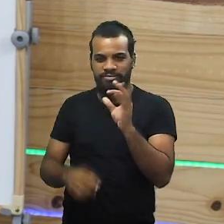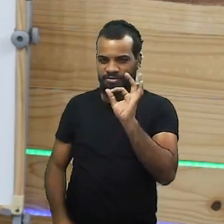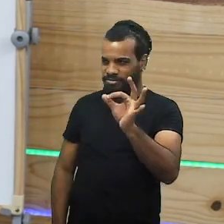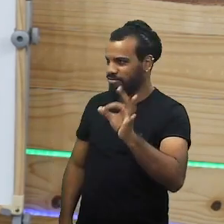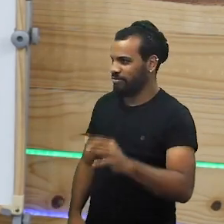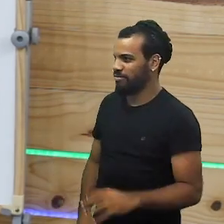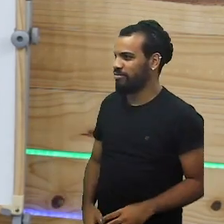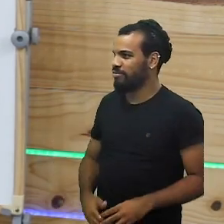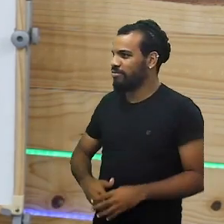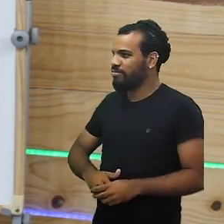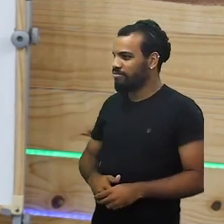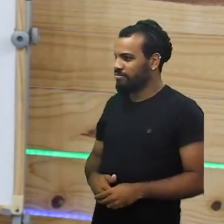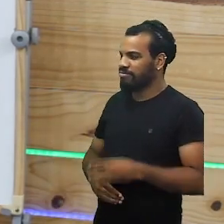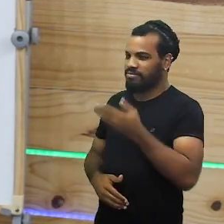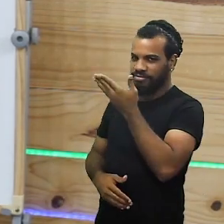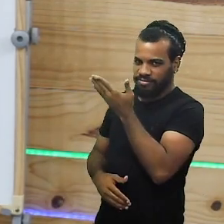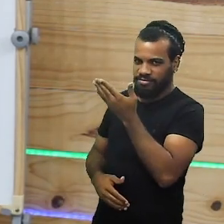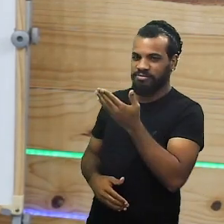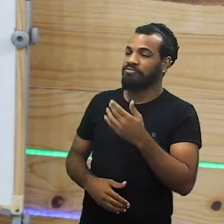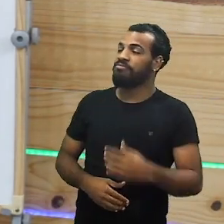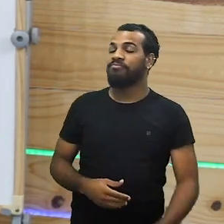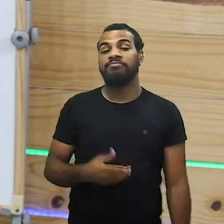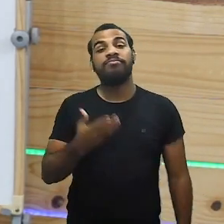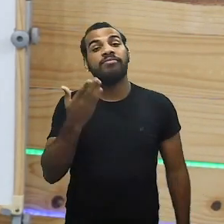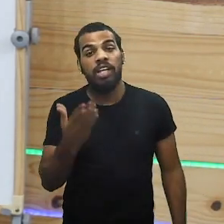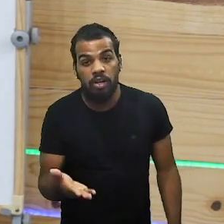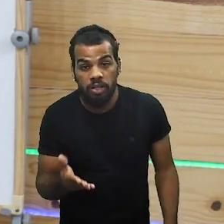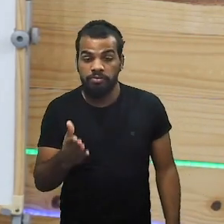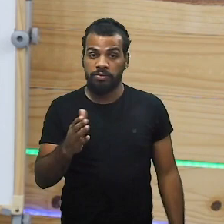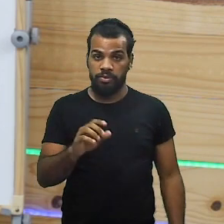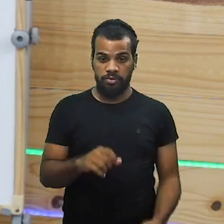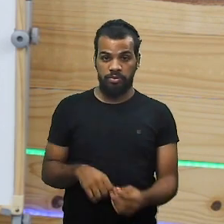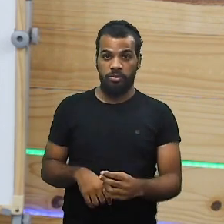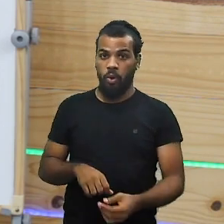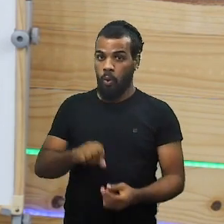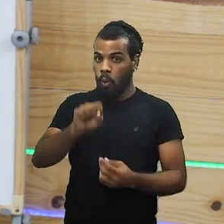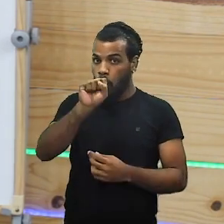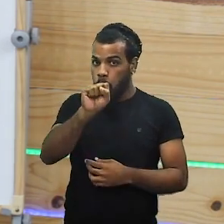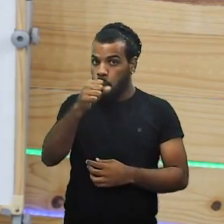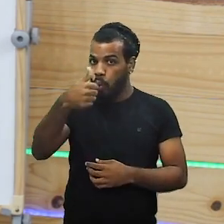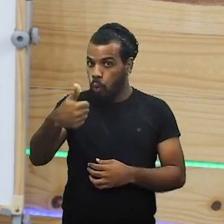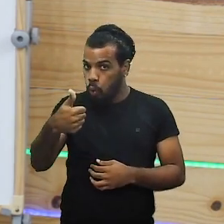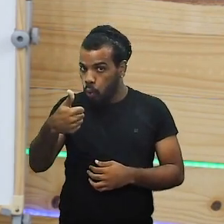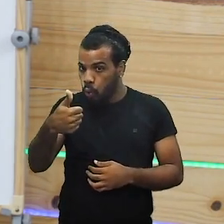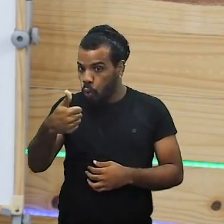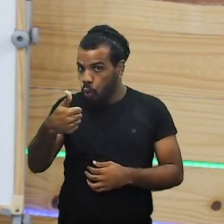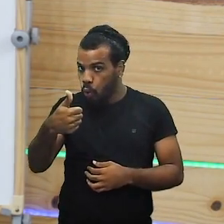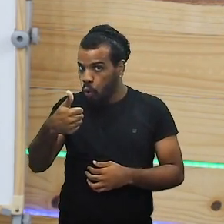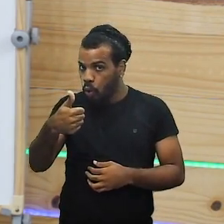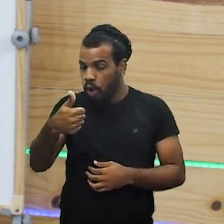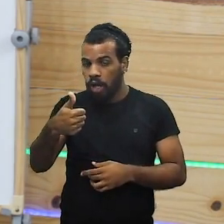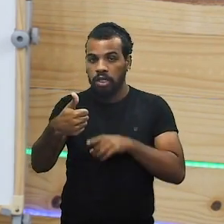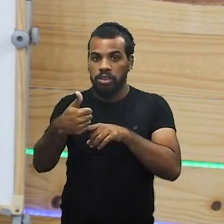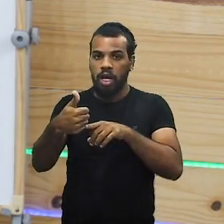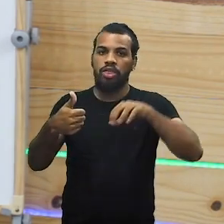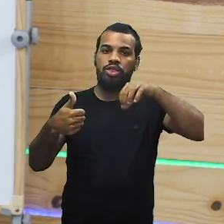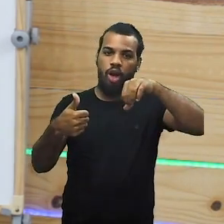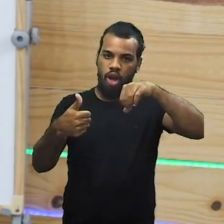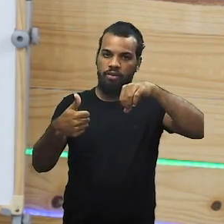Beleza? Então, meu povo, o que eu sei é que se fosse 81, esse valor seria